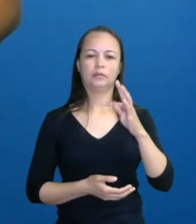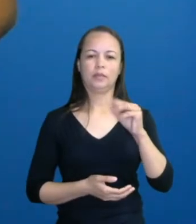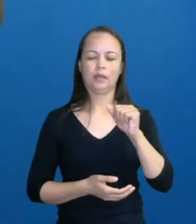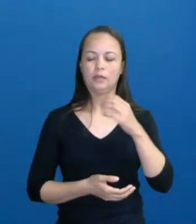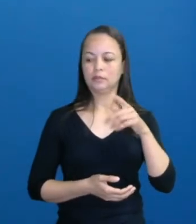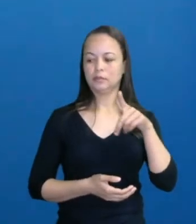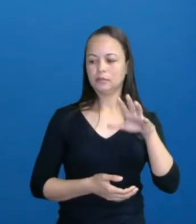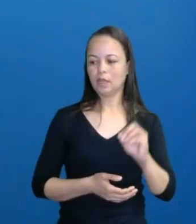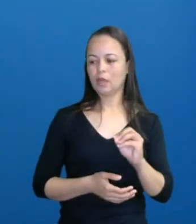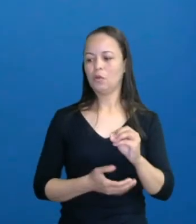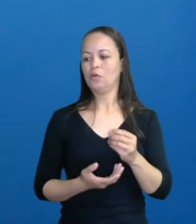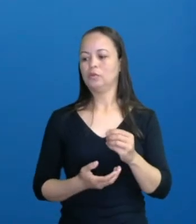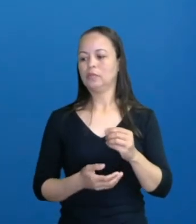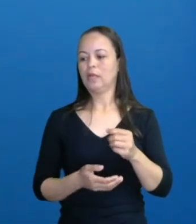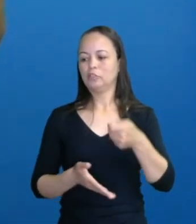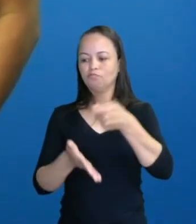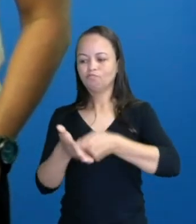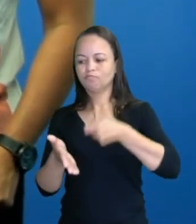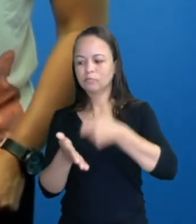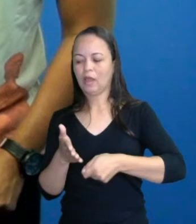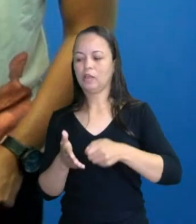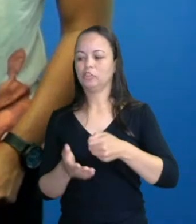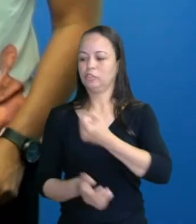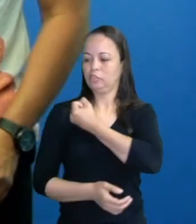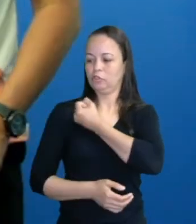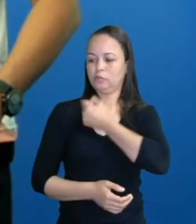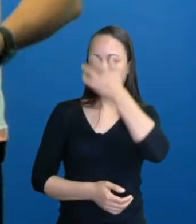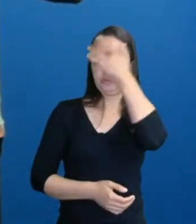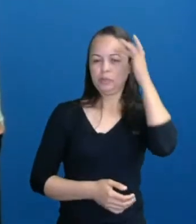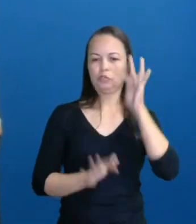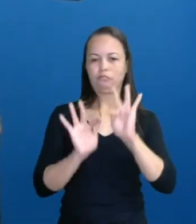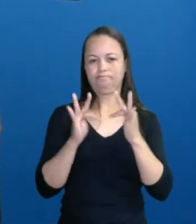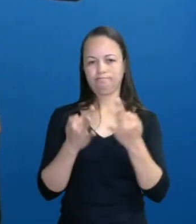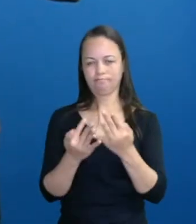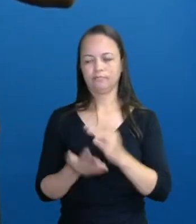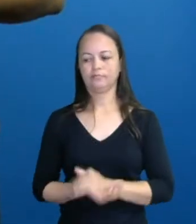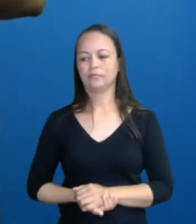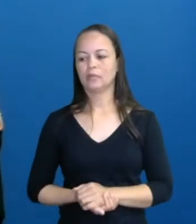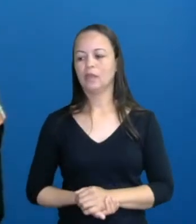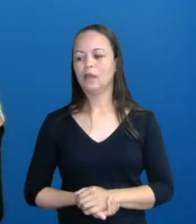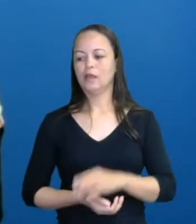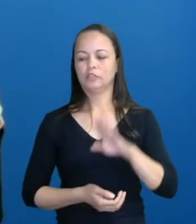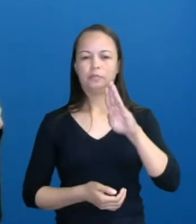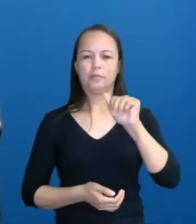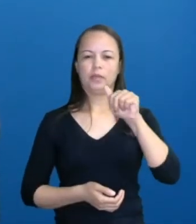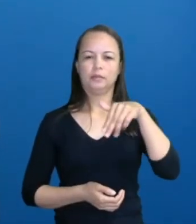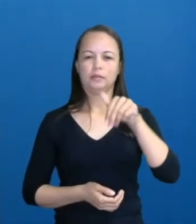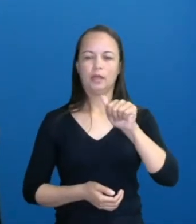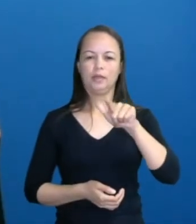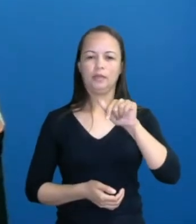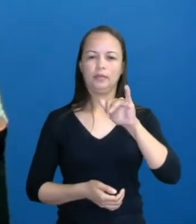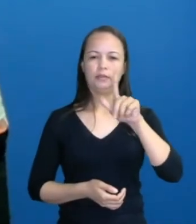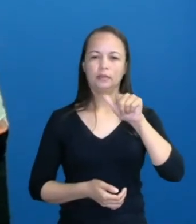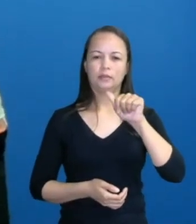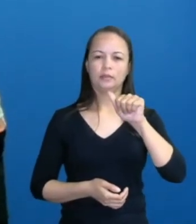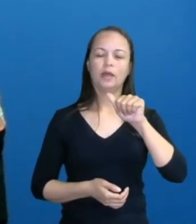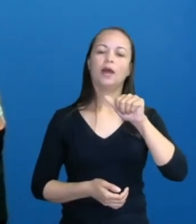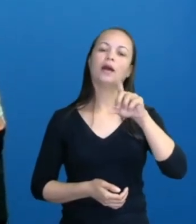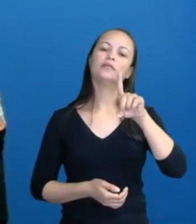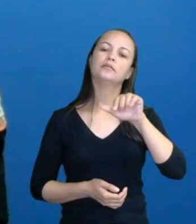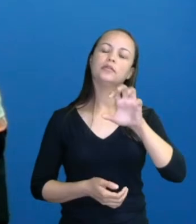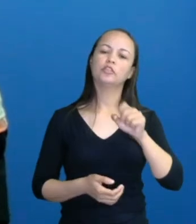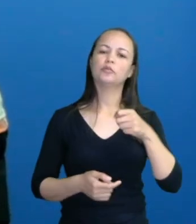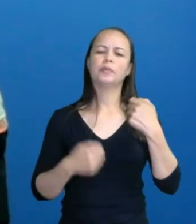que interessante. Nas banalidades, por exemplo, que para o servo ele produzir, ele vai precisar de